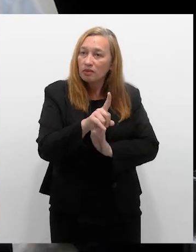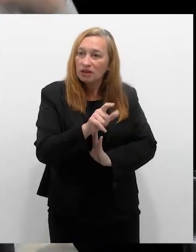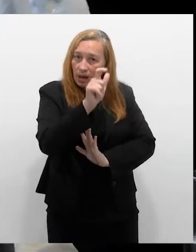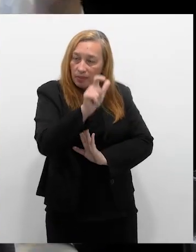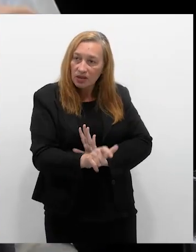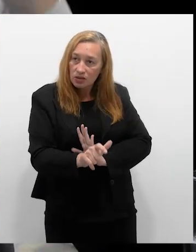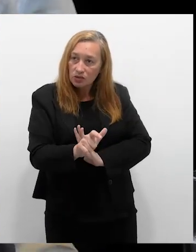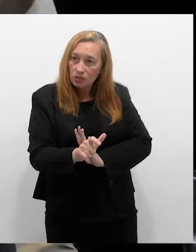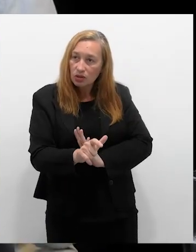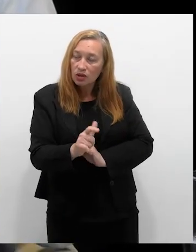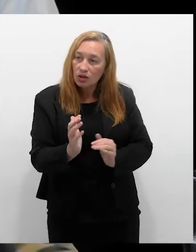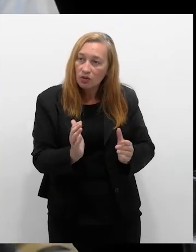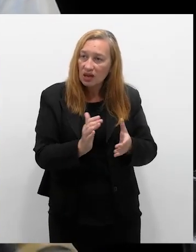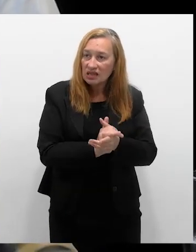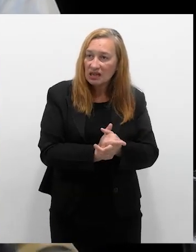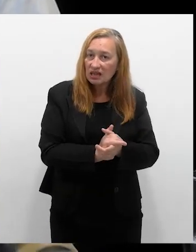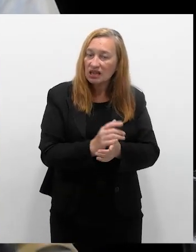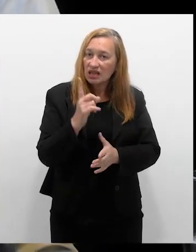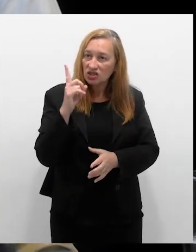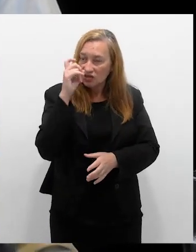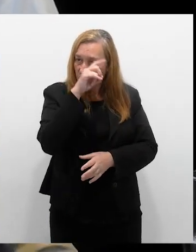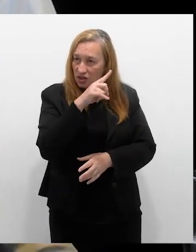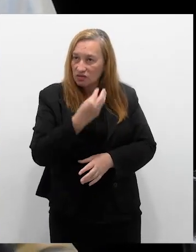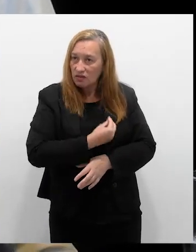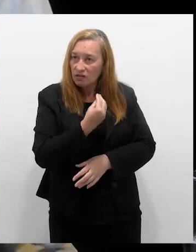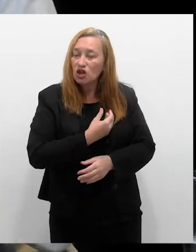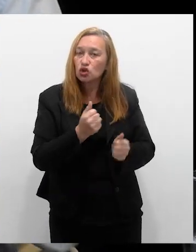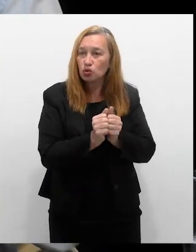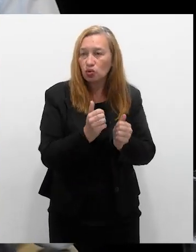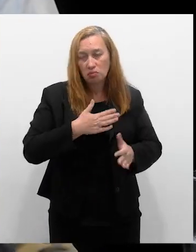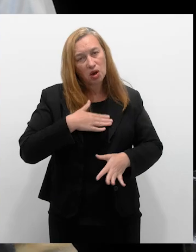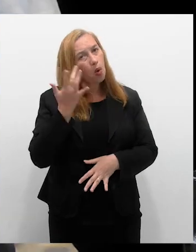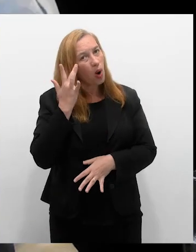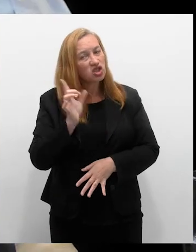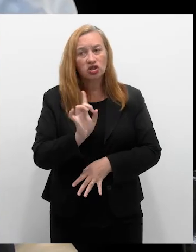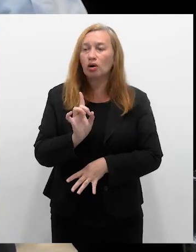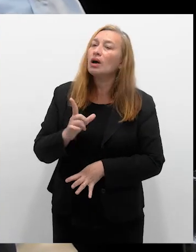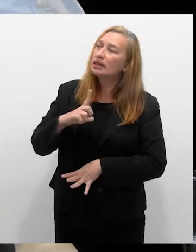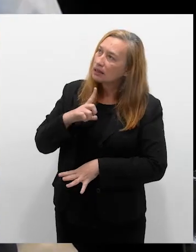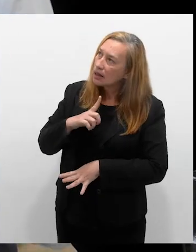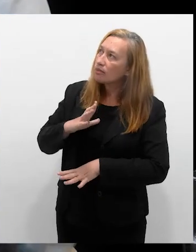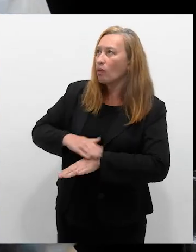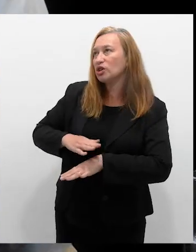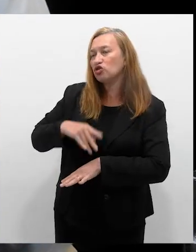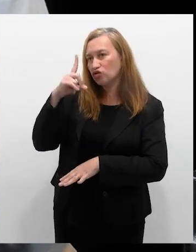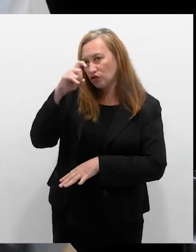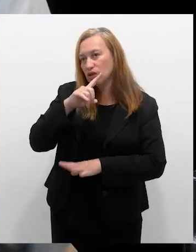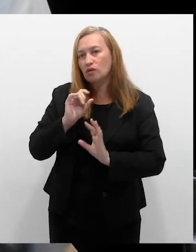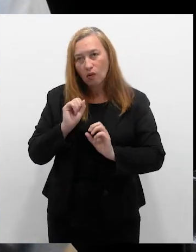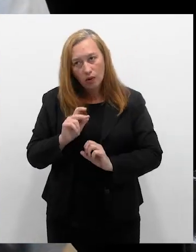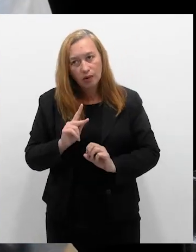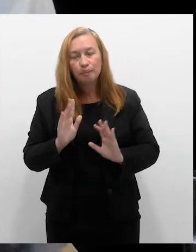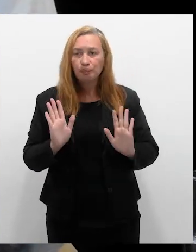é tão difícil assim conviver comigo. Eu acho que não. Assim, tem momentos de dificuldade.